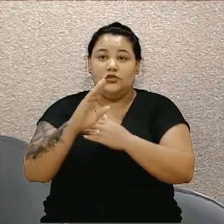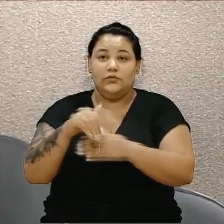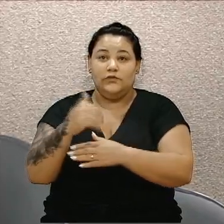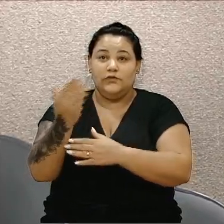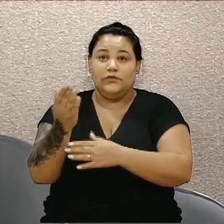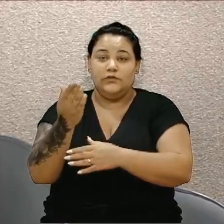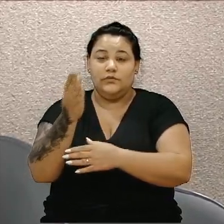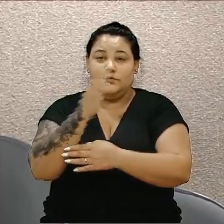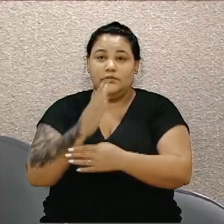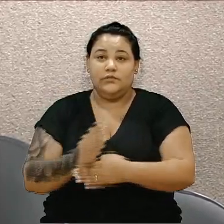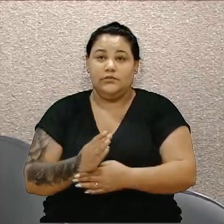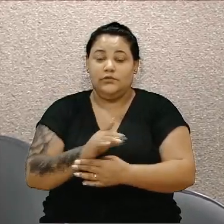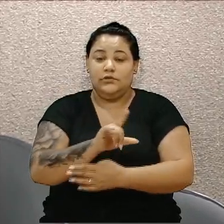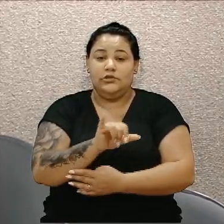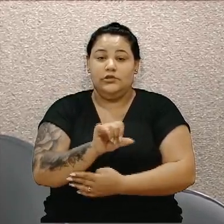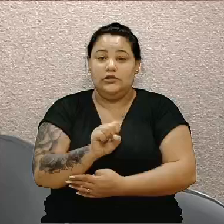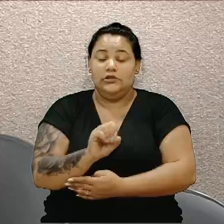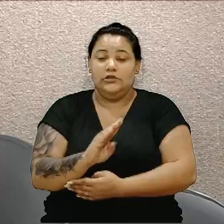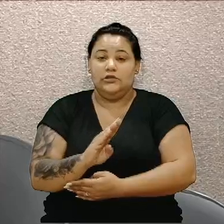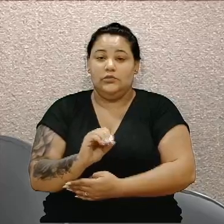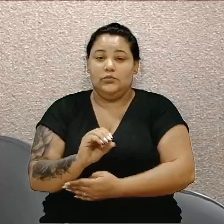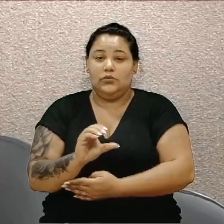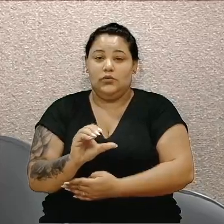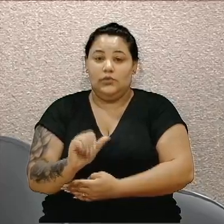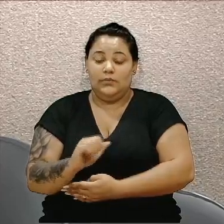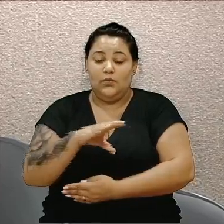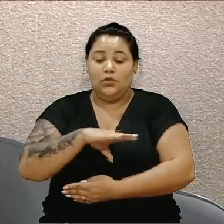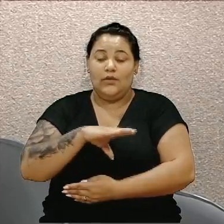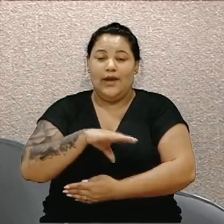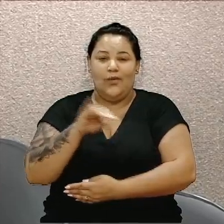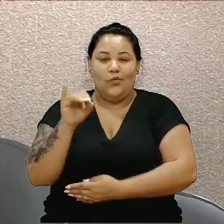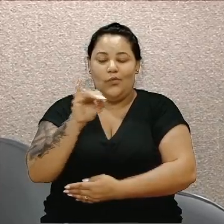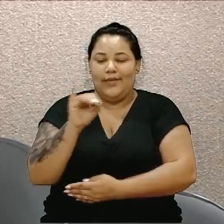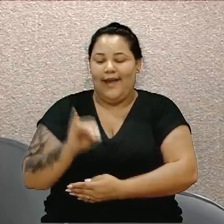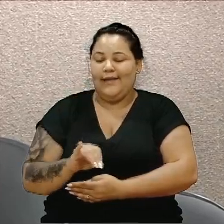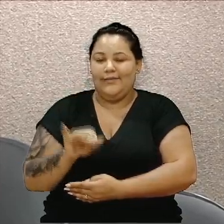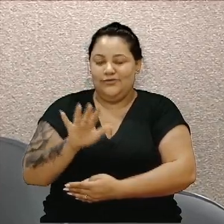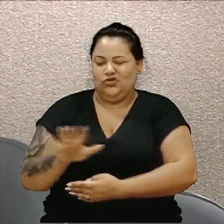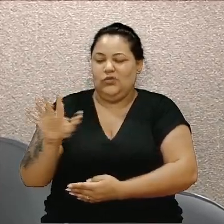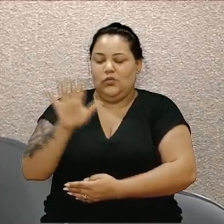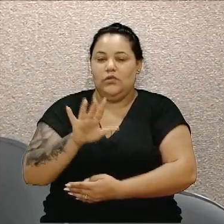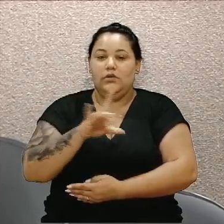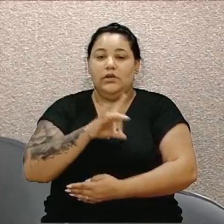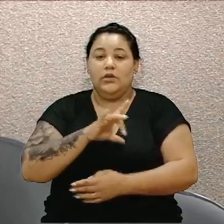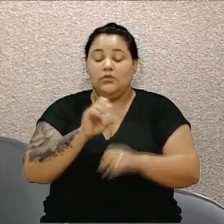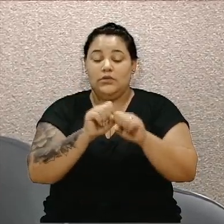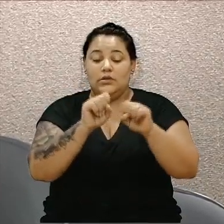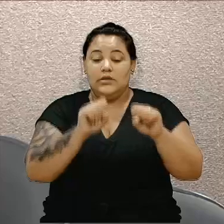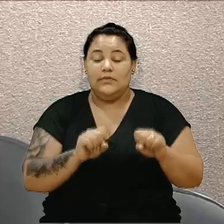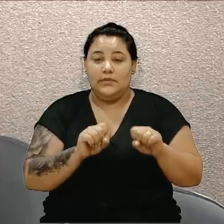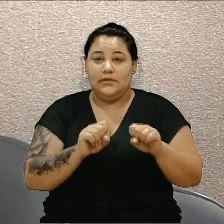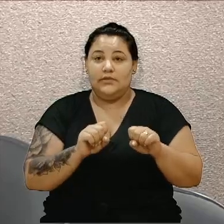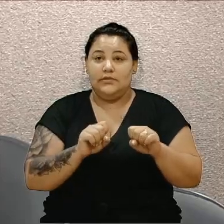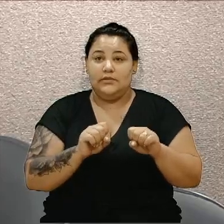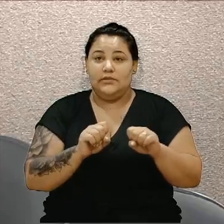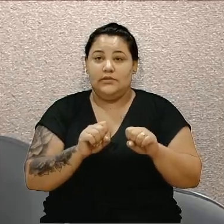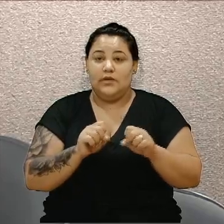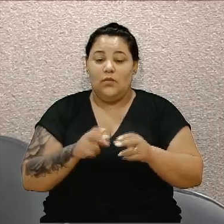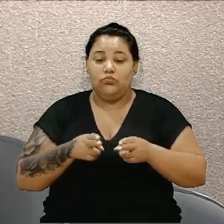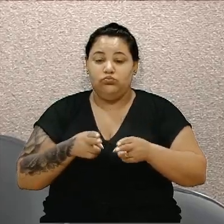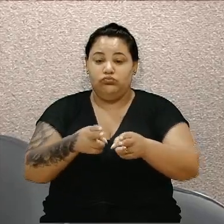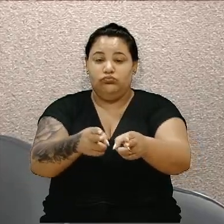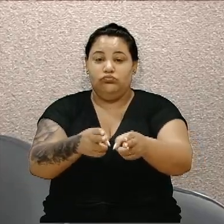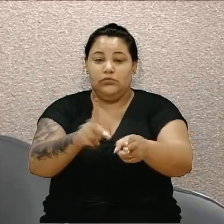lá, em Lisboa e Portugal como um todo, nós temos um sistema de transporte sob trilhos que é